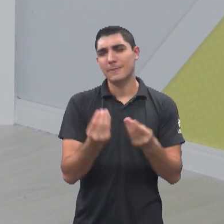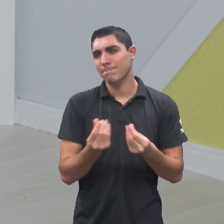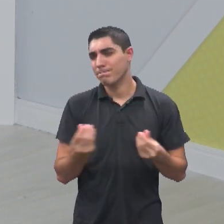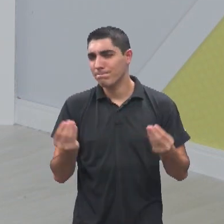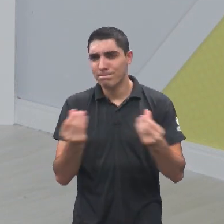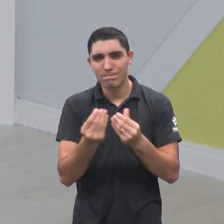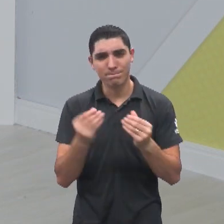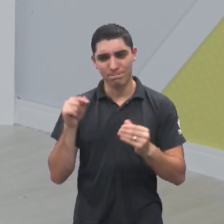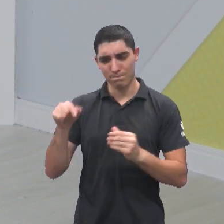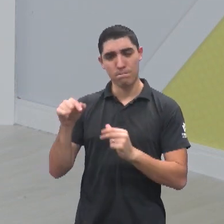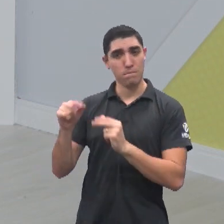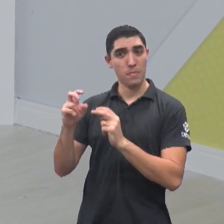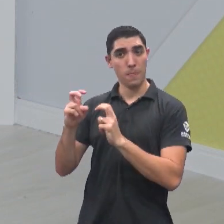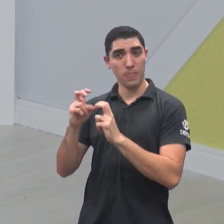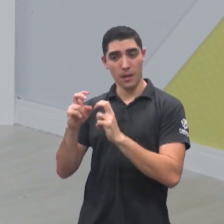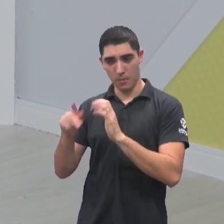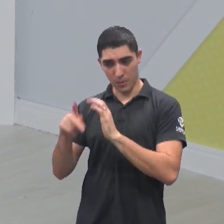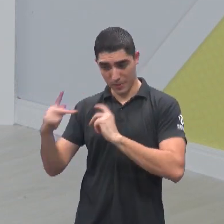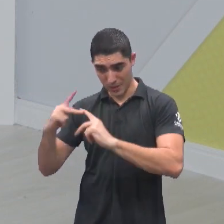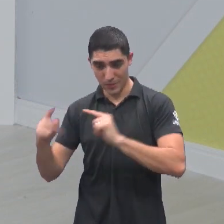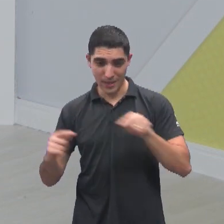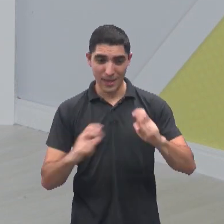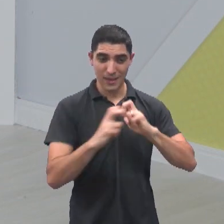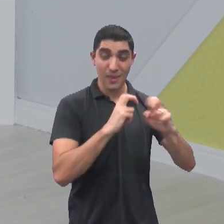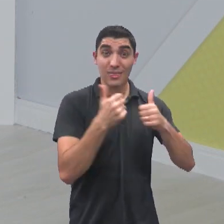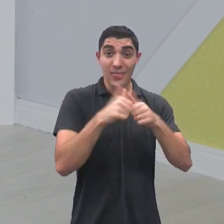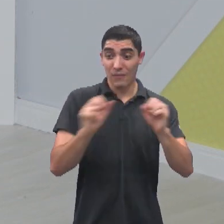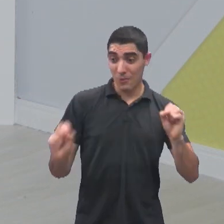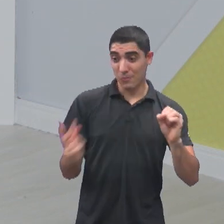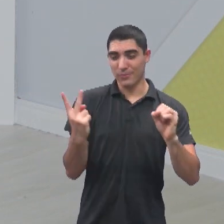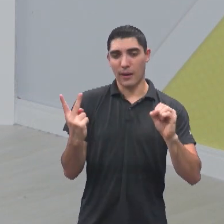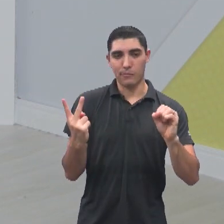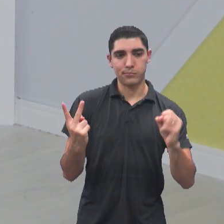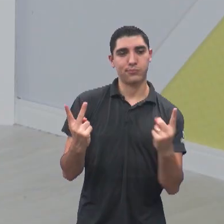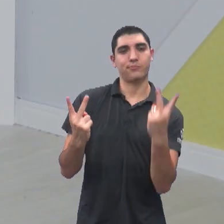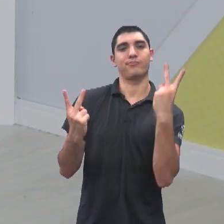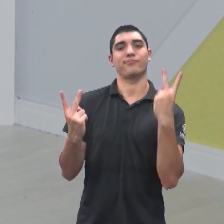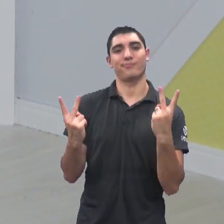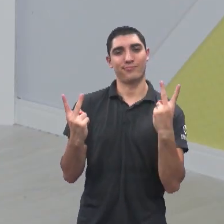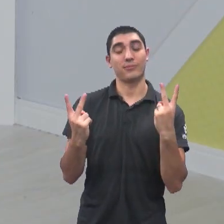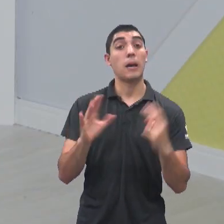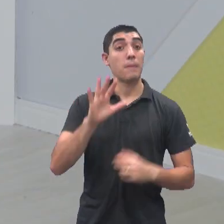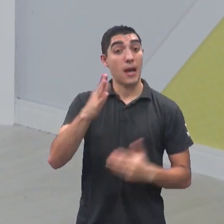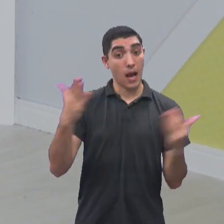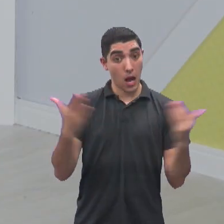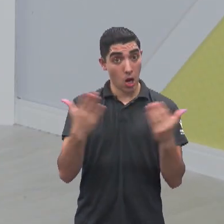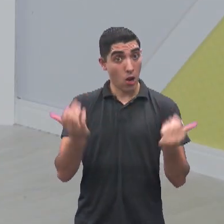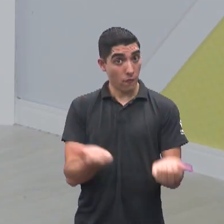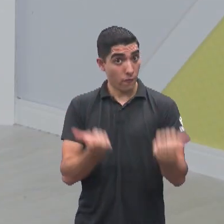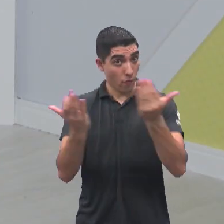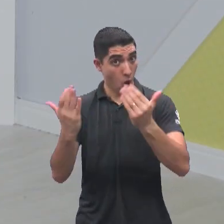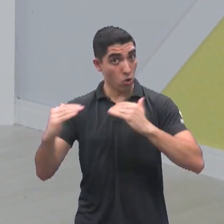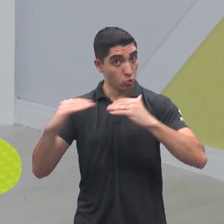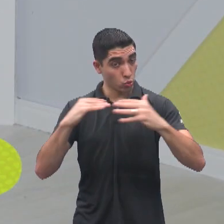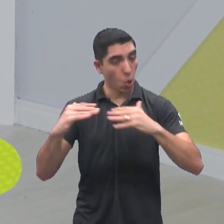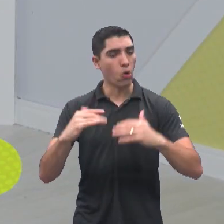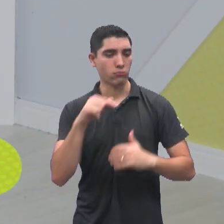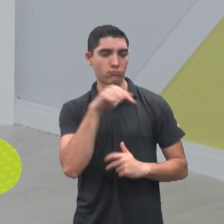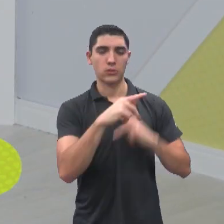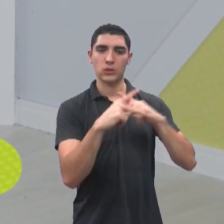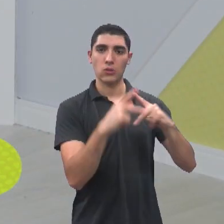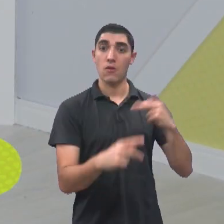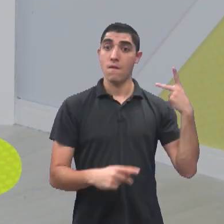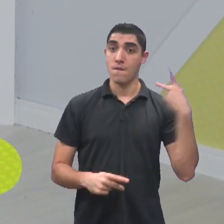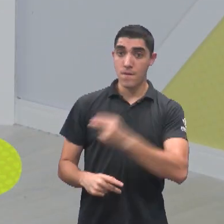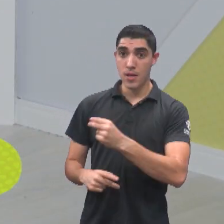Telêmaco Borba, São José vencia por 2-0 e tomou o empate. A máquina amarela trouxe na bagagem uma boa vitória na competição nacional